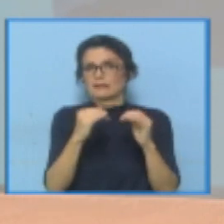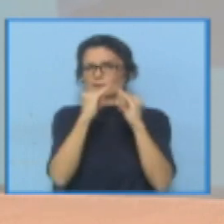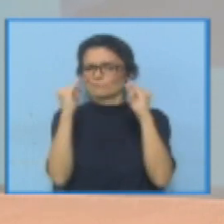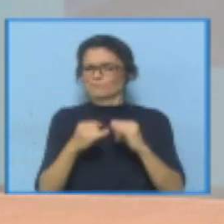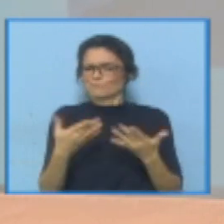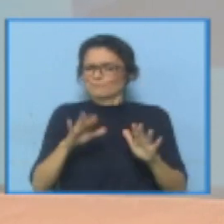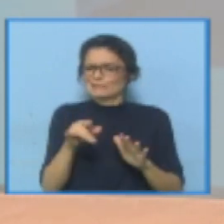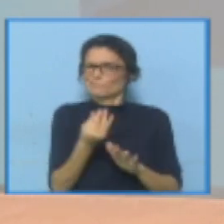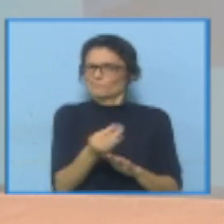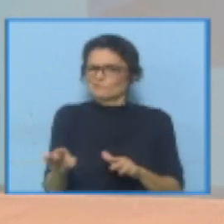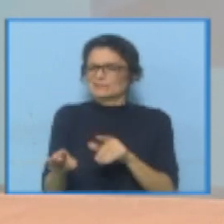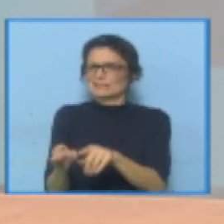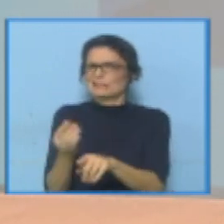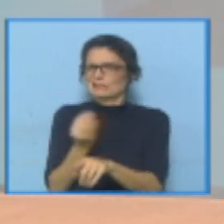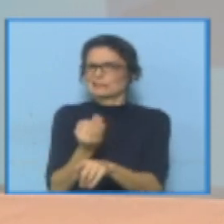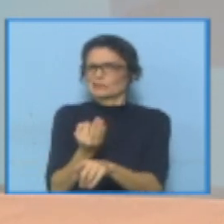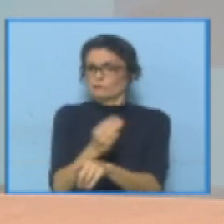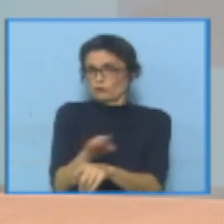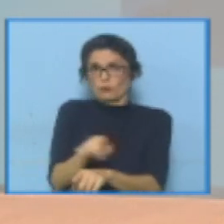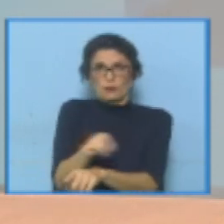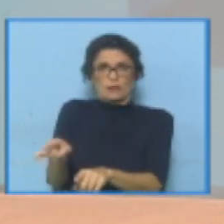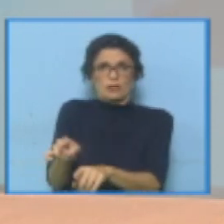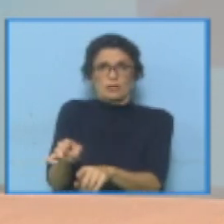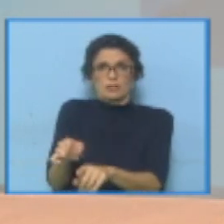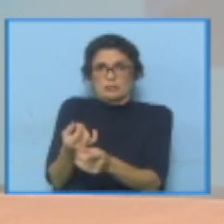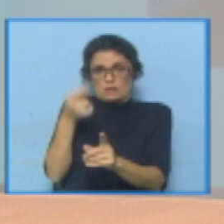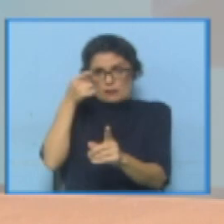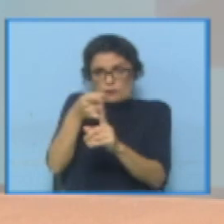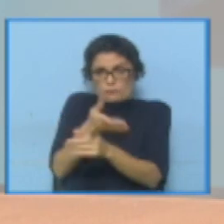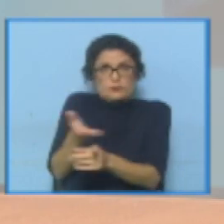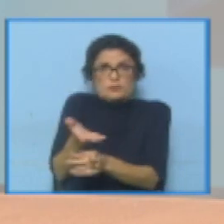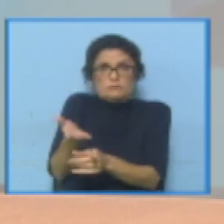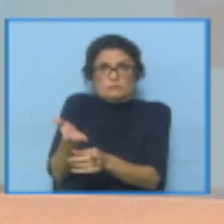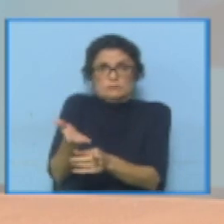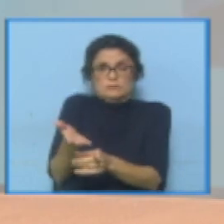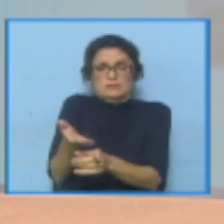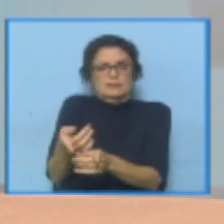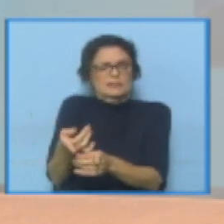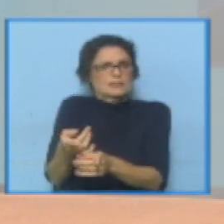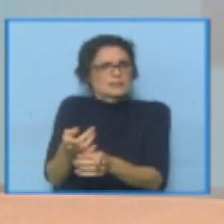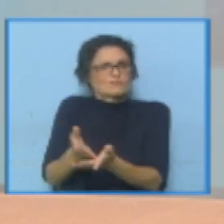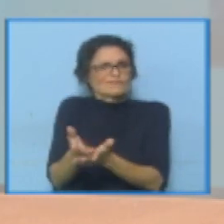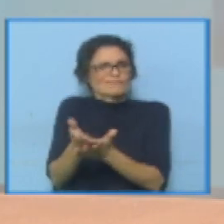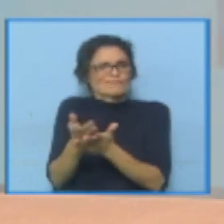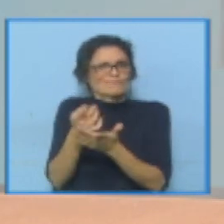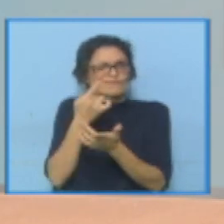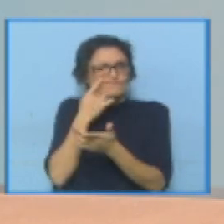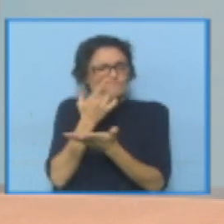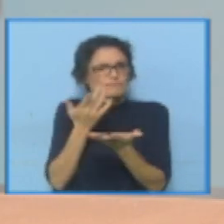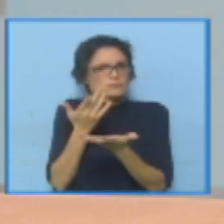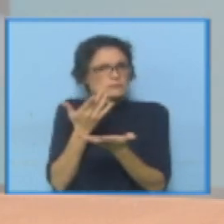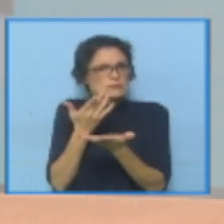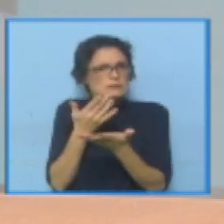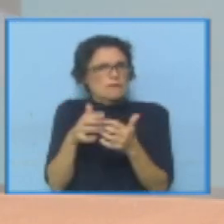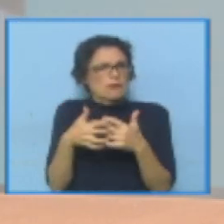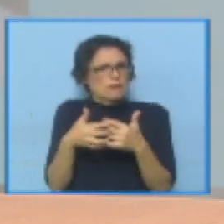crianças, no fundo, que são aqui os principais destinatários deste documento, continuam a desconhecer os seus